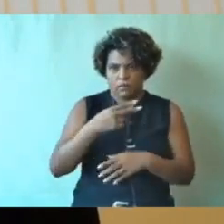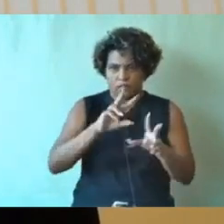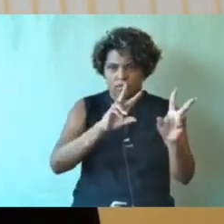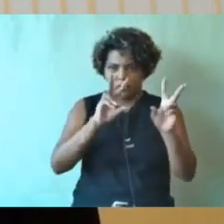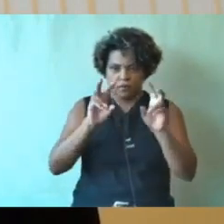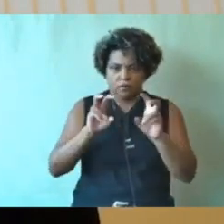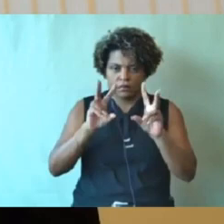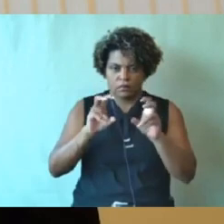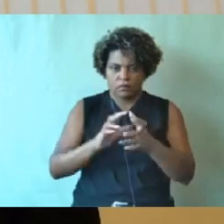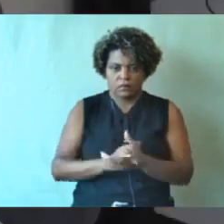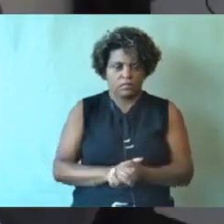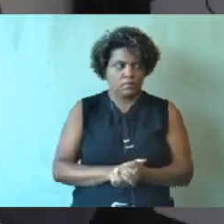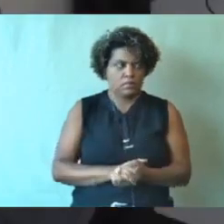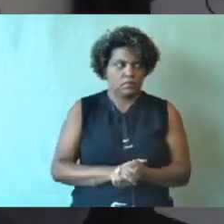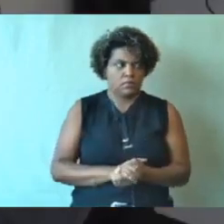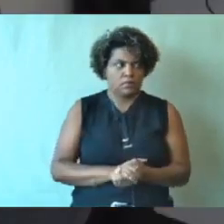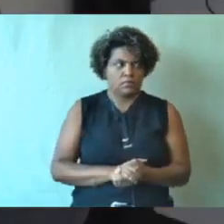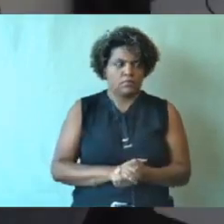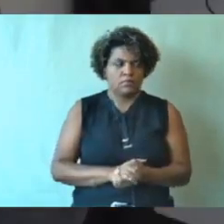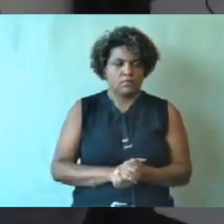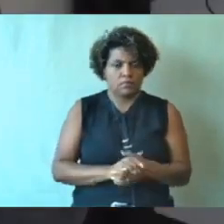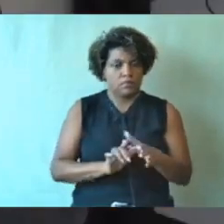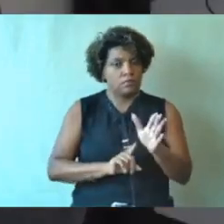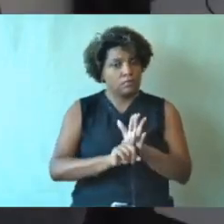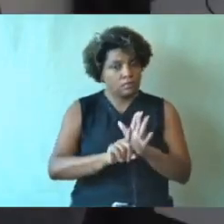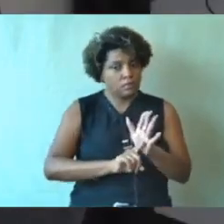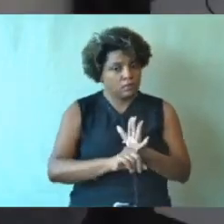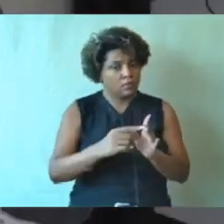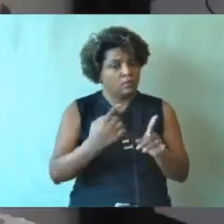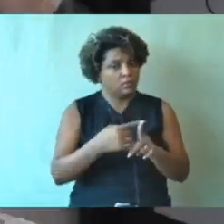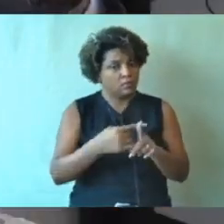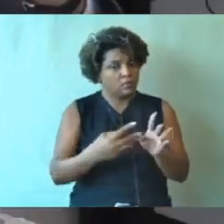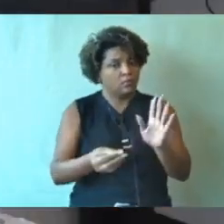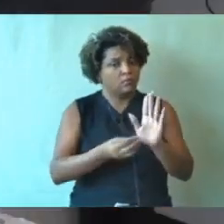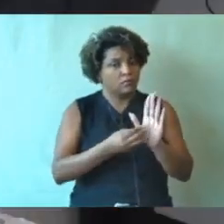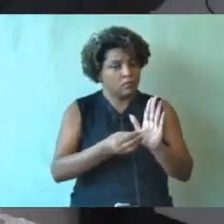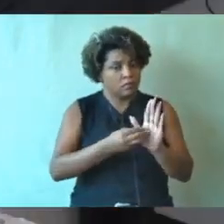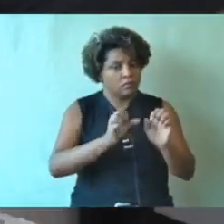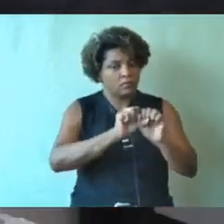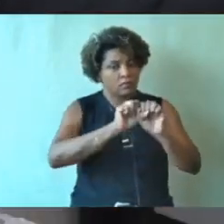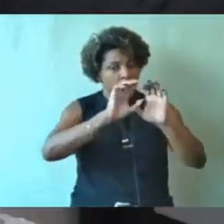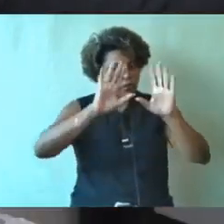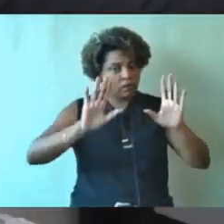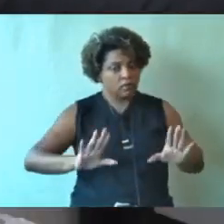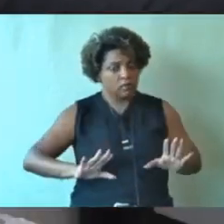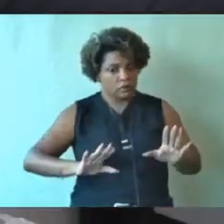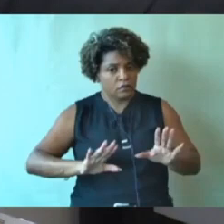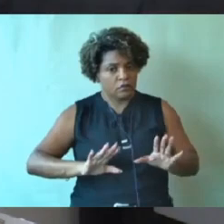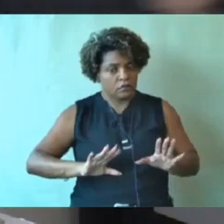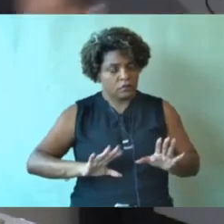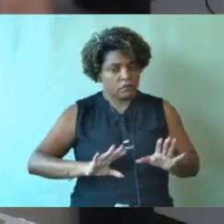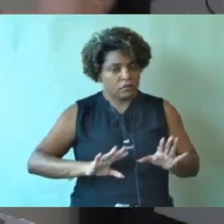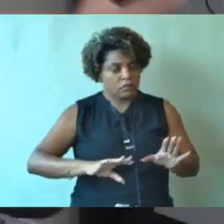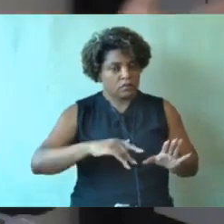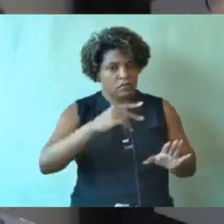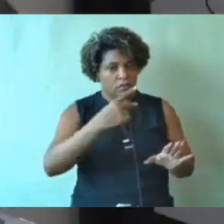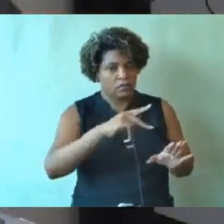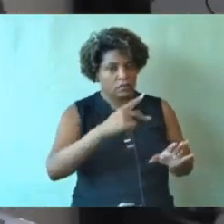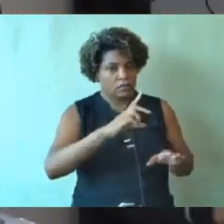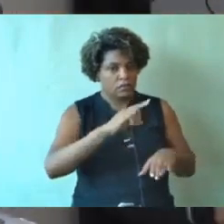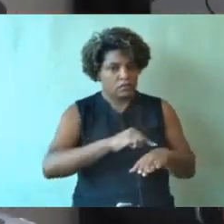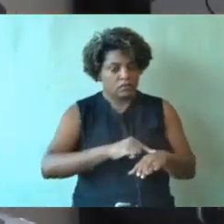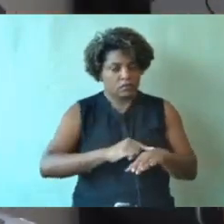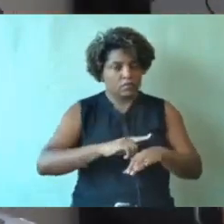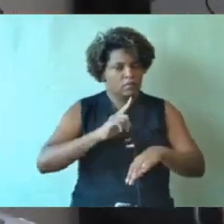porque isso não está cometer algum claro, tá, senhor Rubens prejuízo. Lessa? E a gente está fazendo essa pergunta justamente porque o discurso fala que tem que ser por quilômetro. Mas na hora H